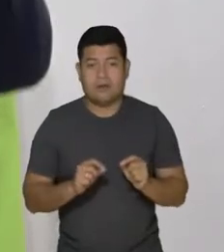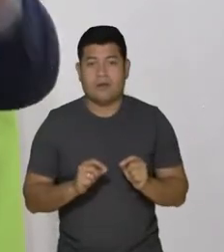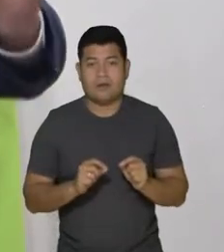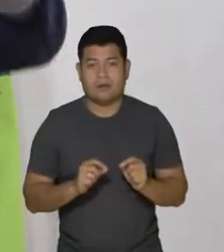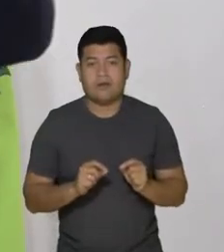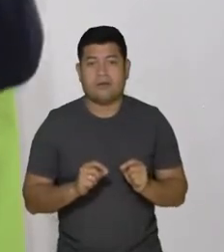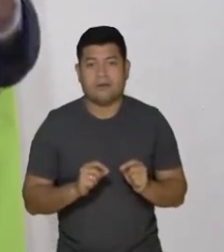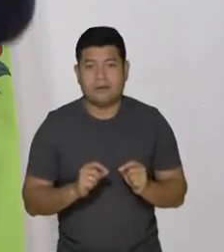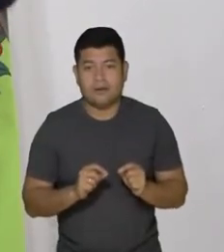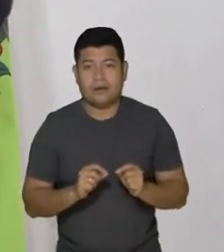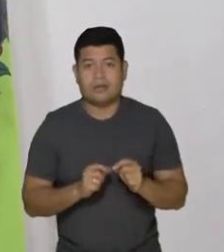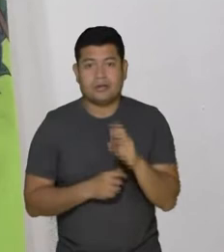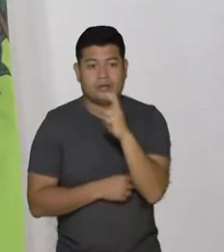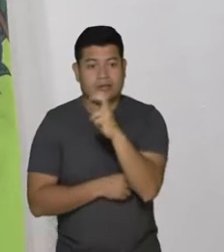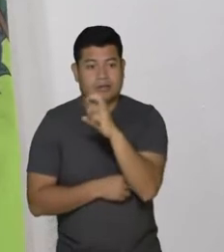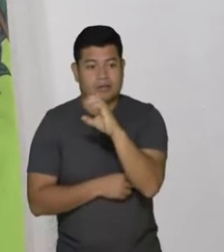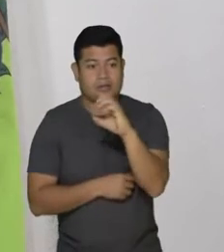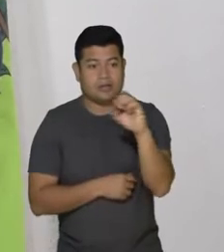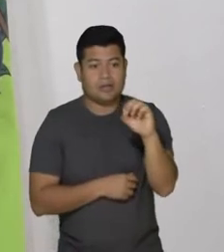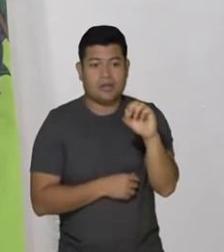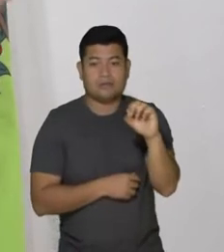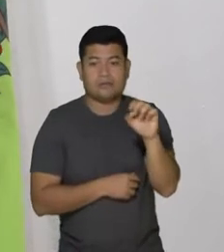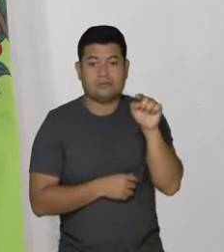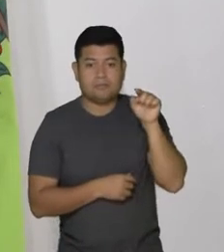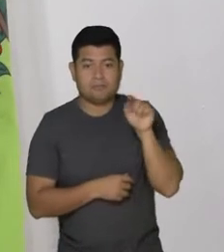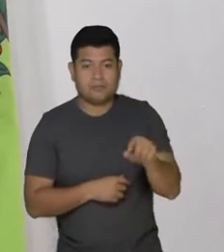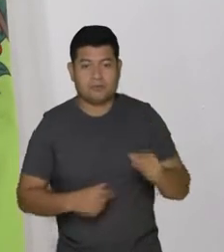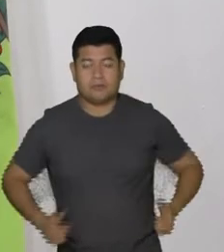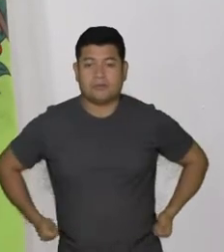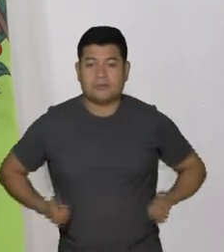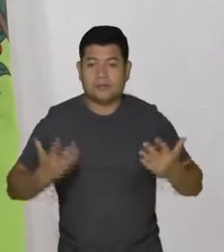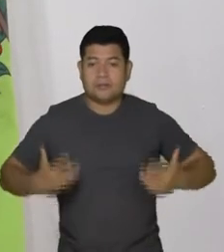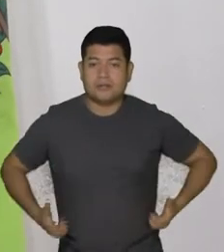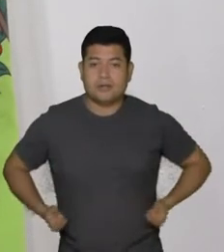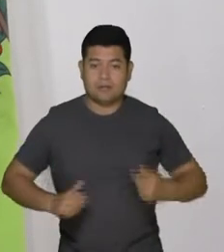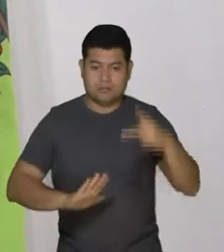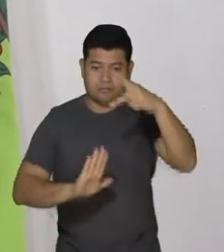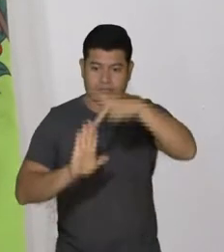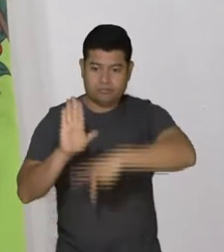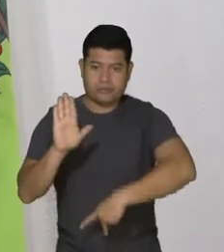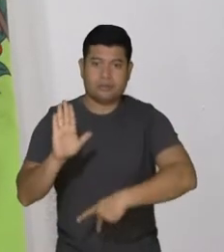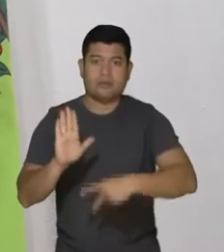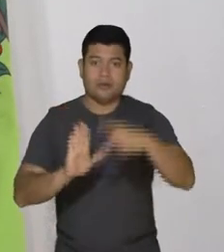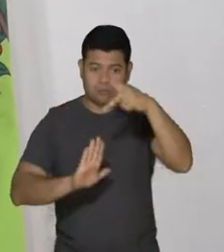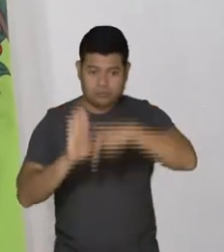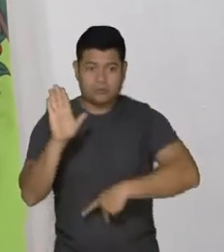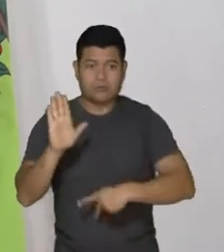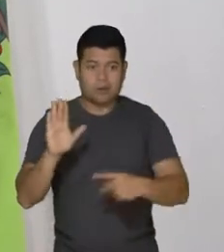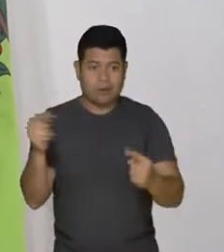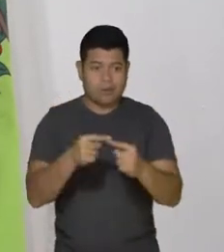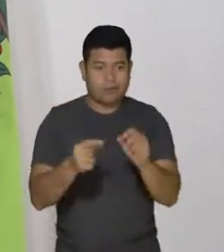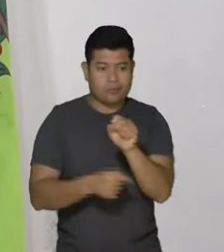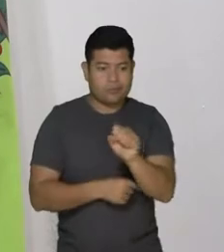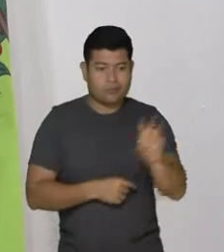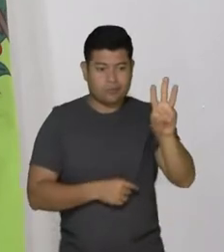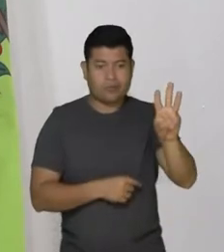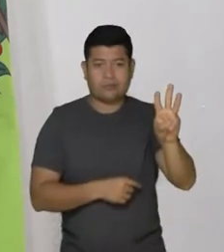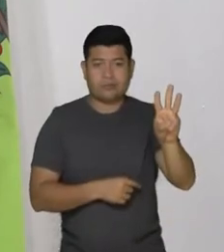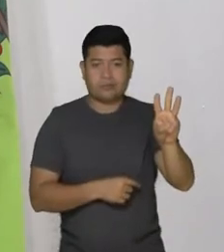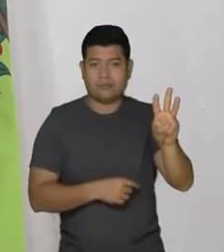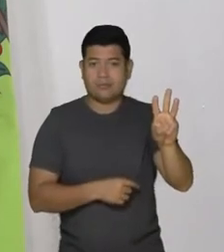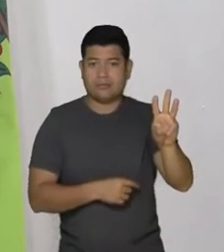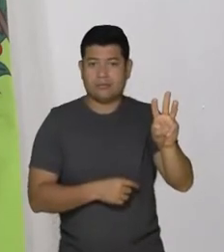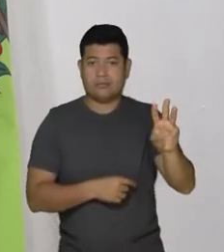500.000 gastos por um projeto por um software que segundo